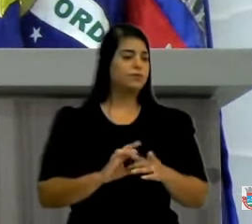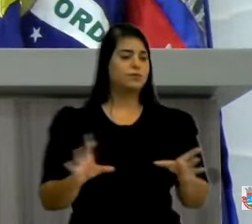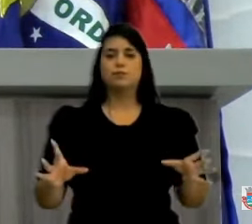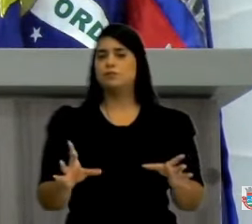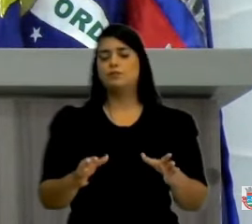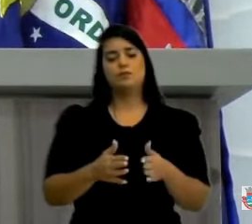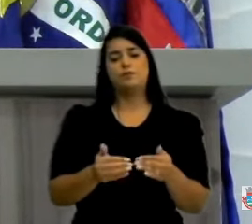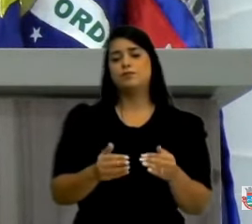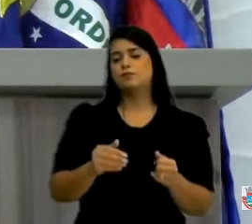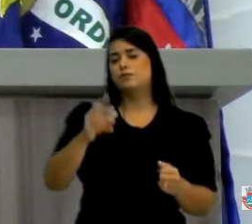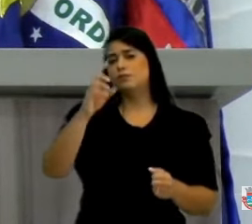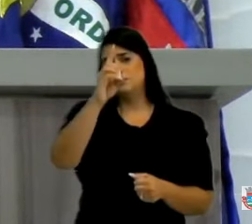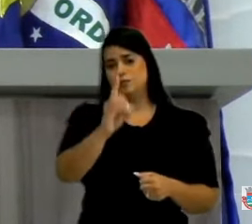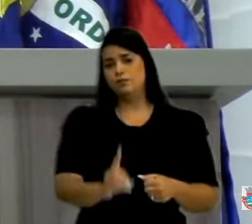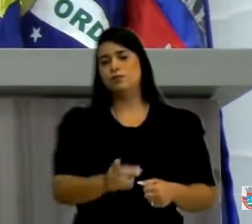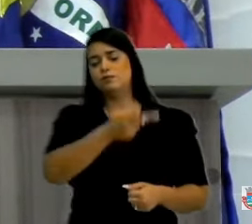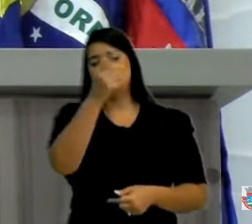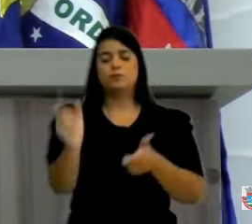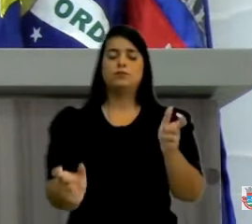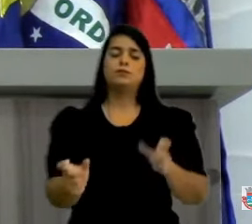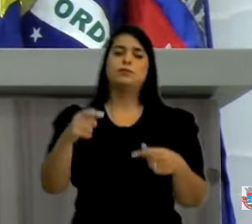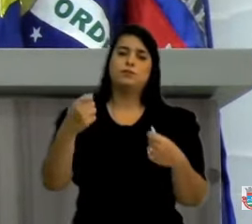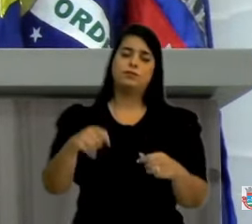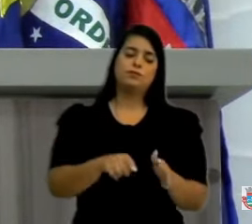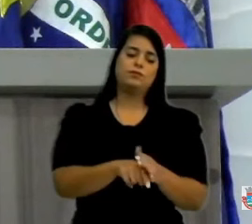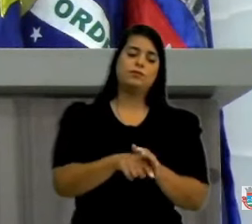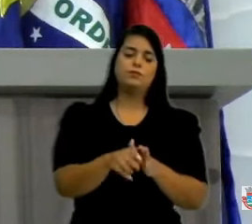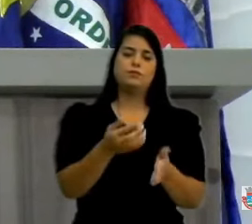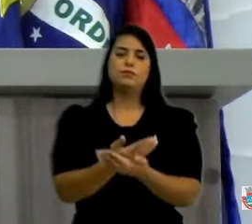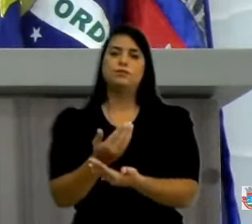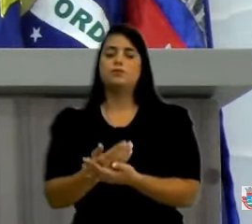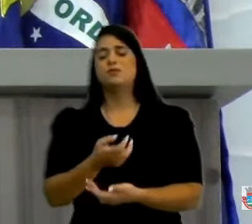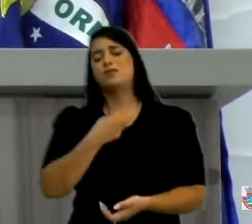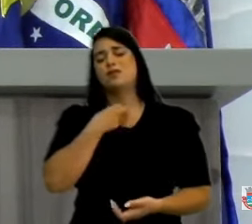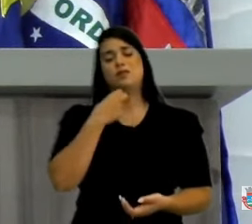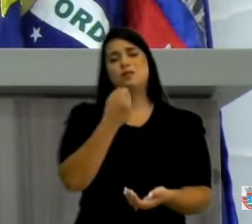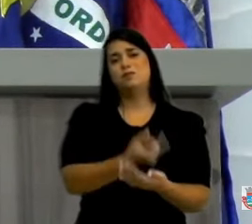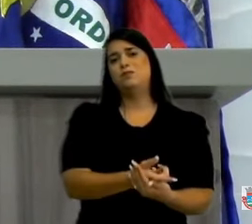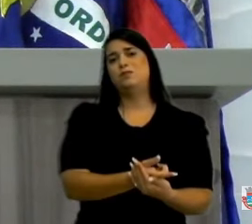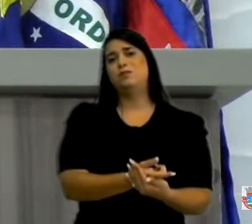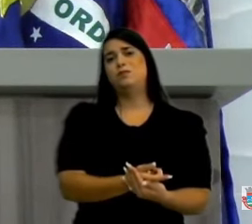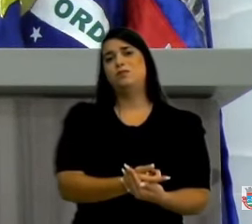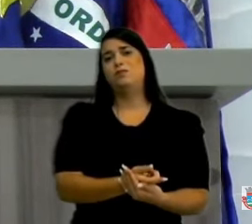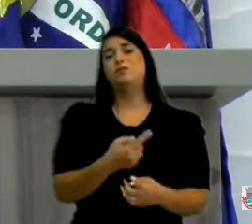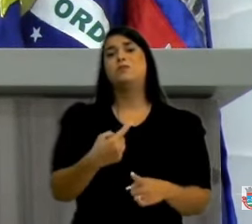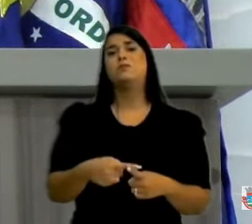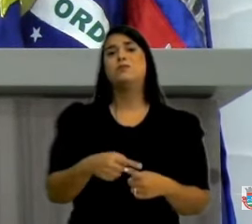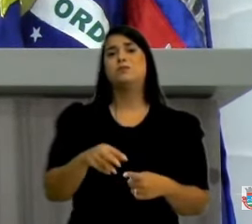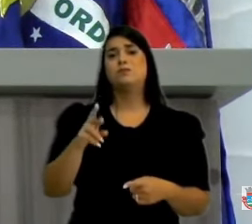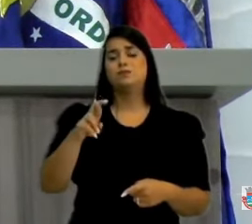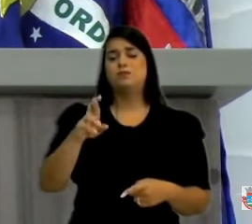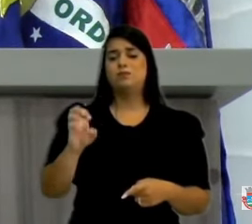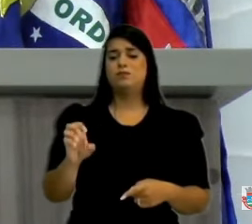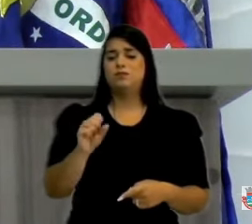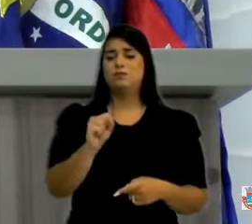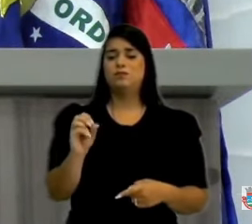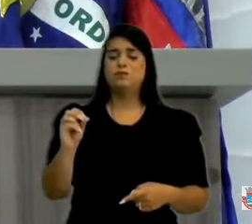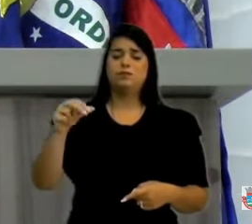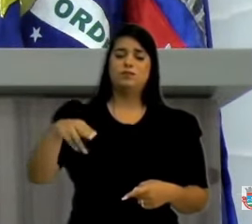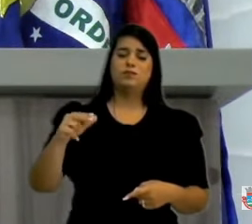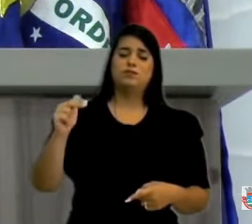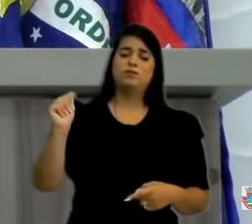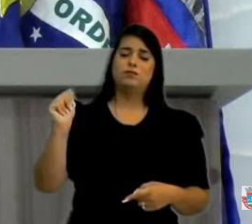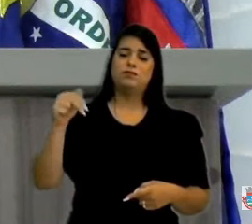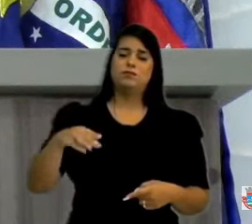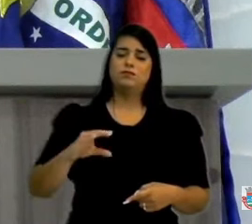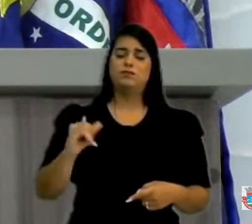das pessoas que tanto precisam desse exame e não pode pagar, porque ressonância, a gente sabe o quanto é cara,